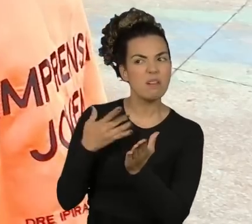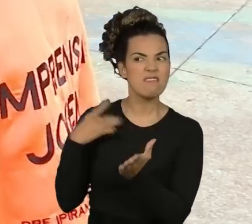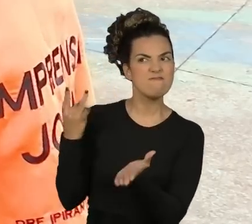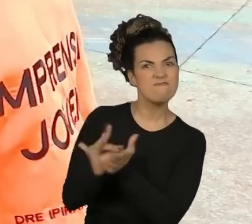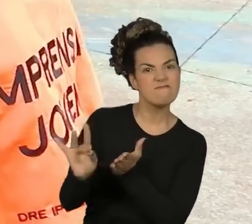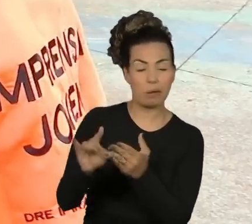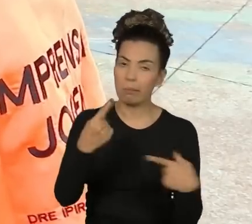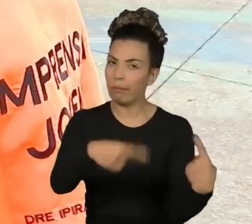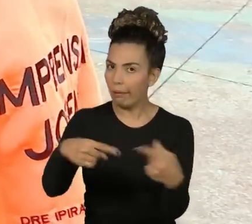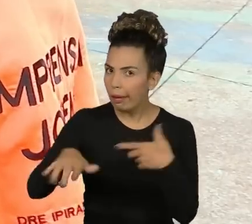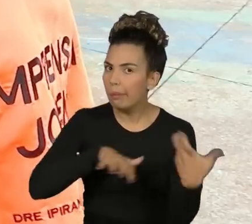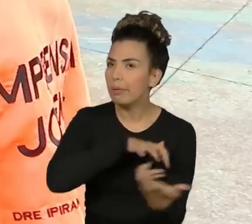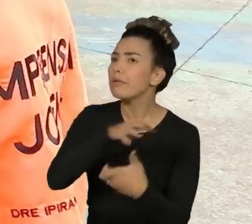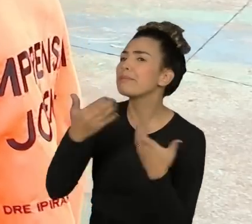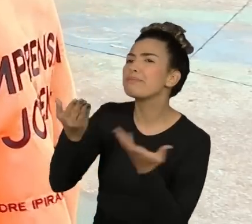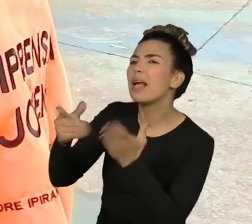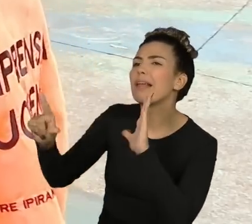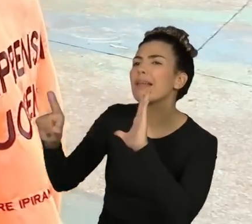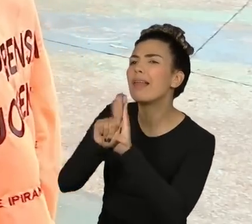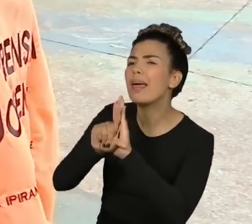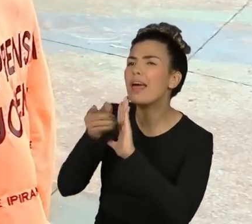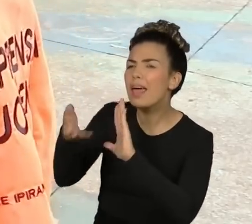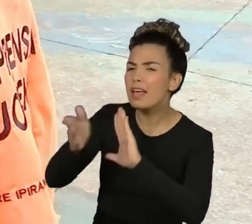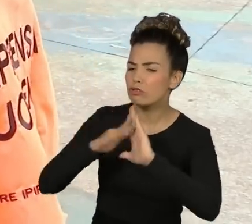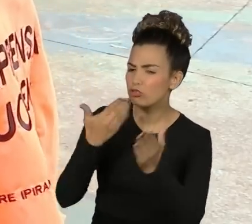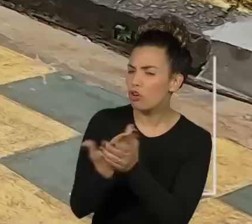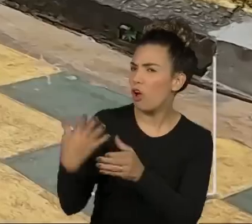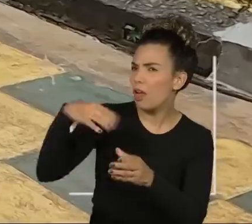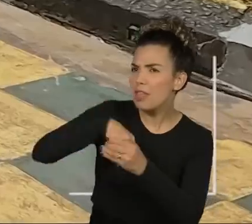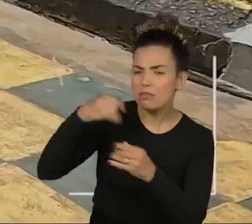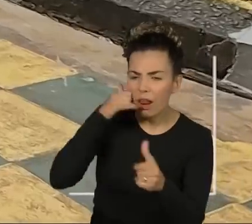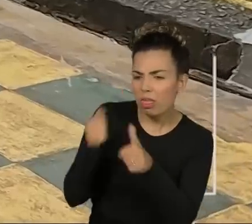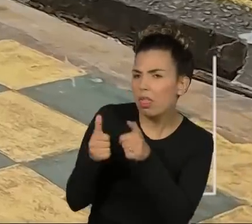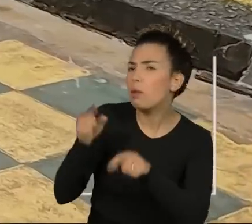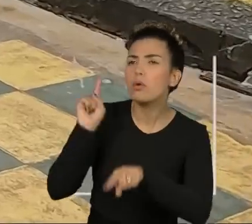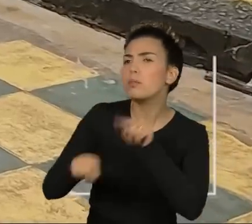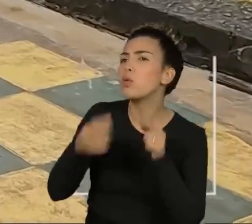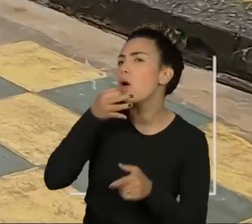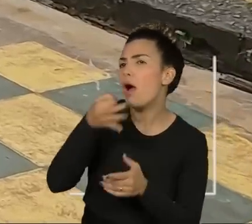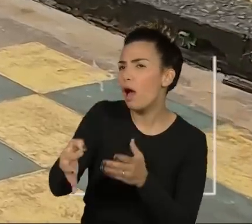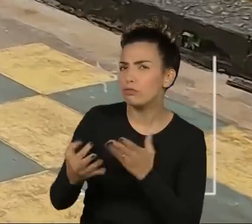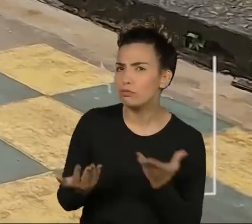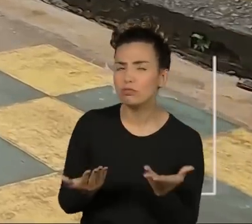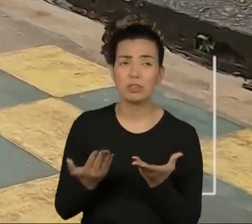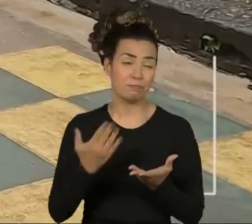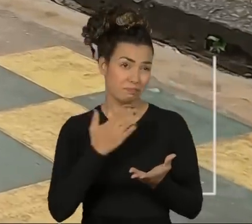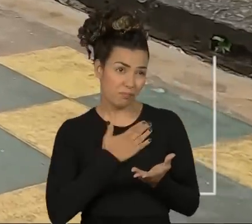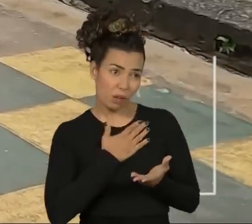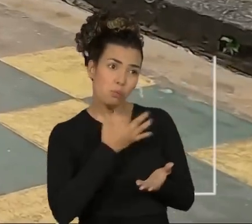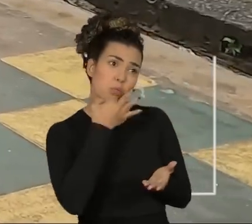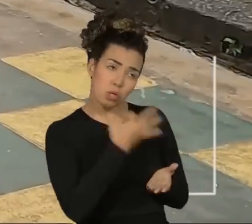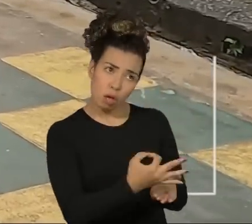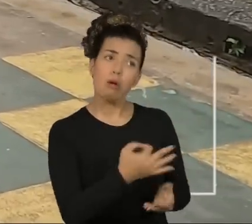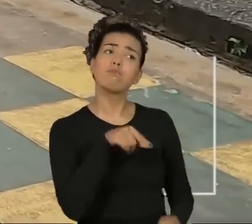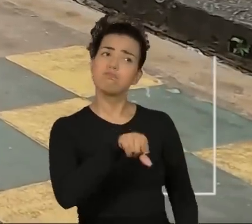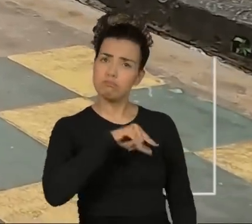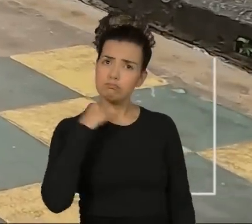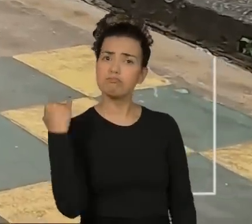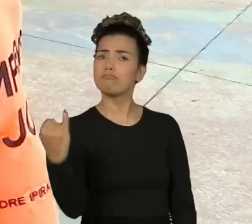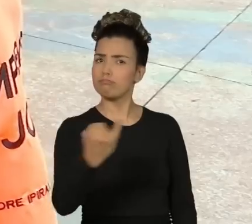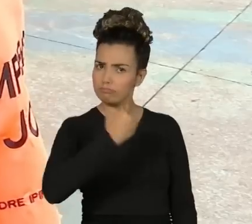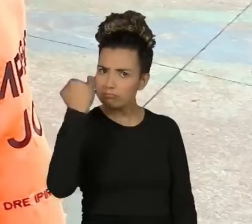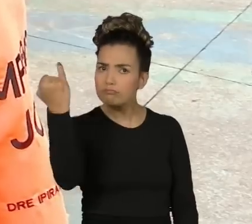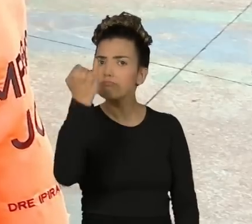sua opinião sobre essa lei da proibição de celulares? A minha opinião é que eu acho muito importante essa